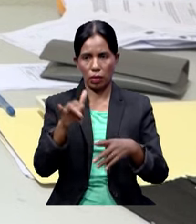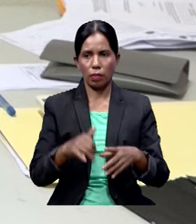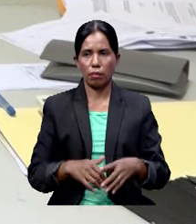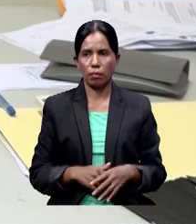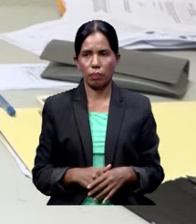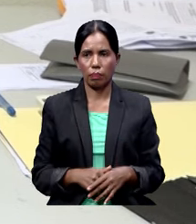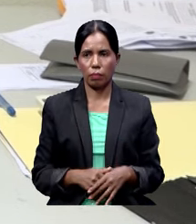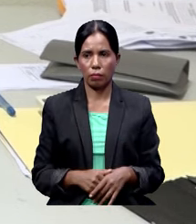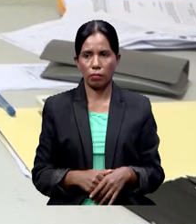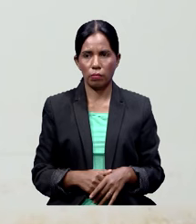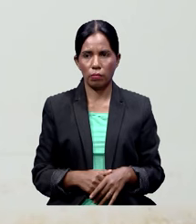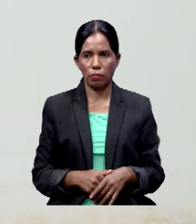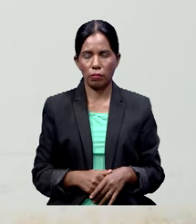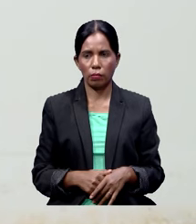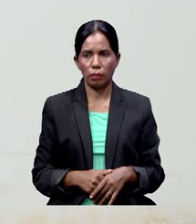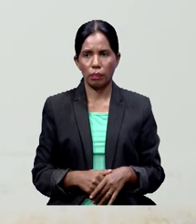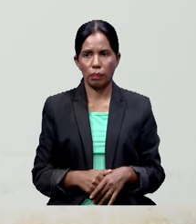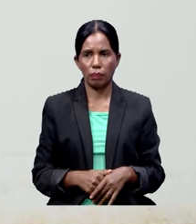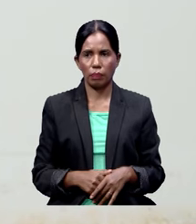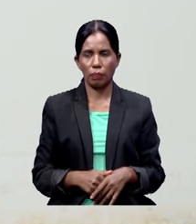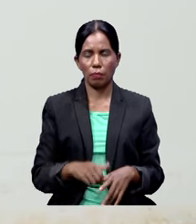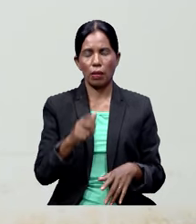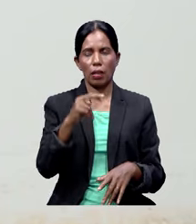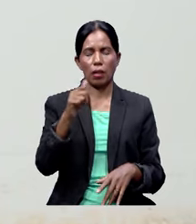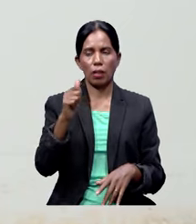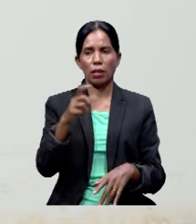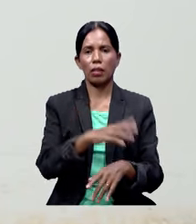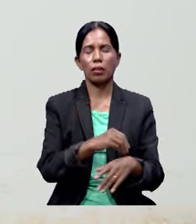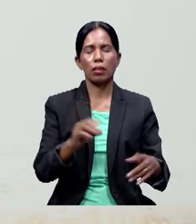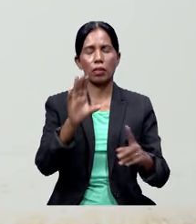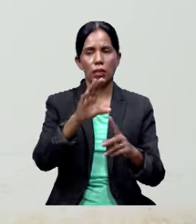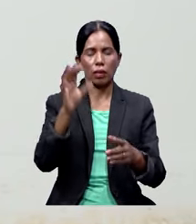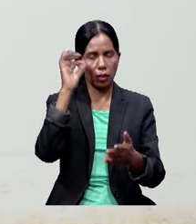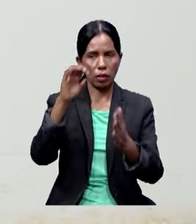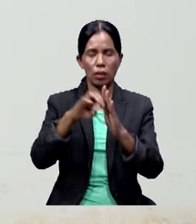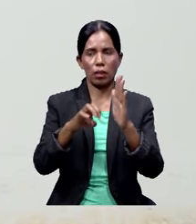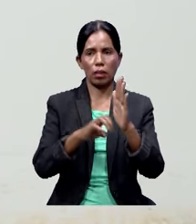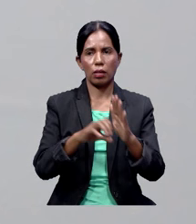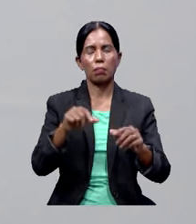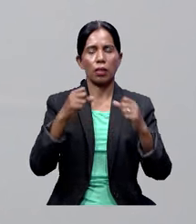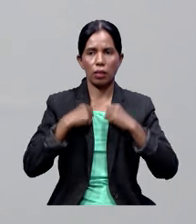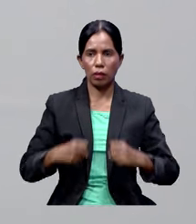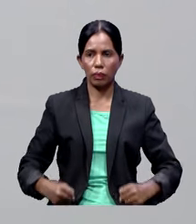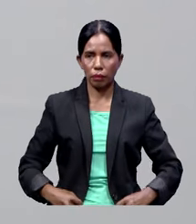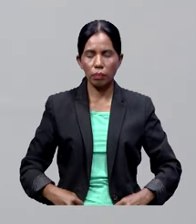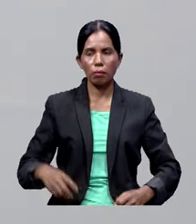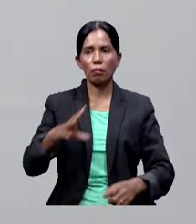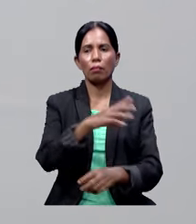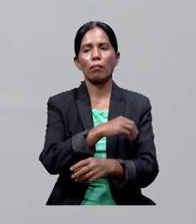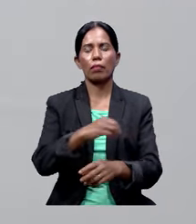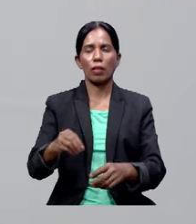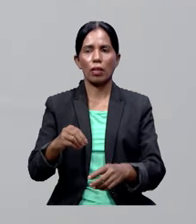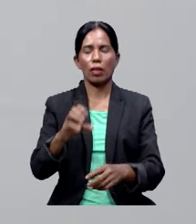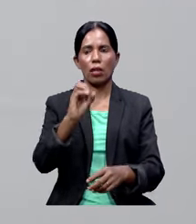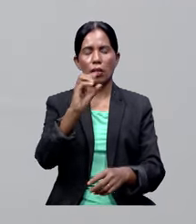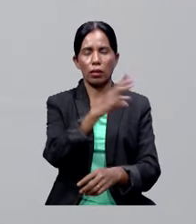pasien sira nene Ana Neves hanesan coordenadora secretariado Redi ba Saudi nebe hamahan an iha forum